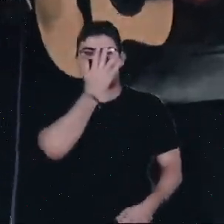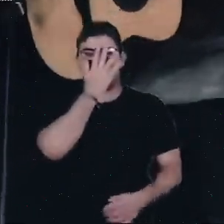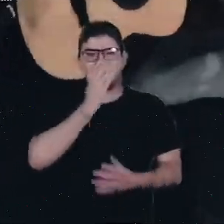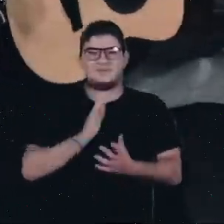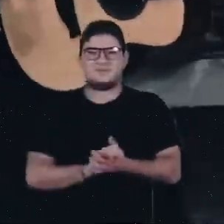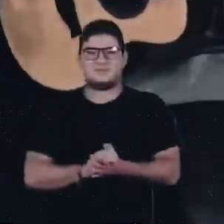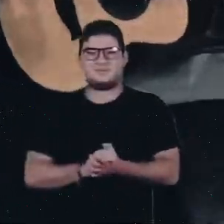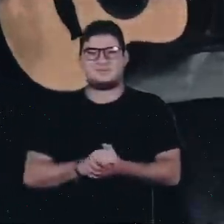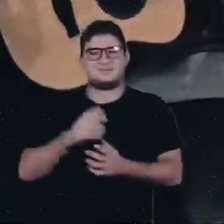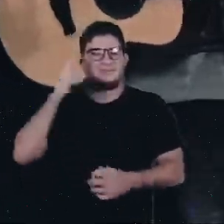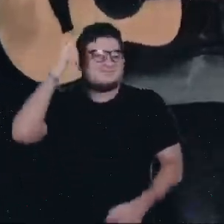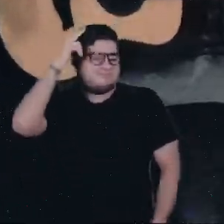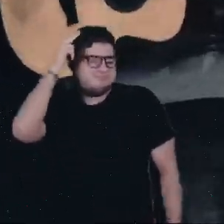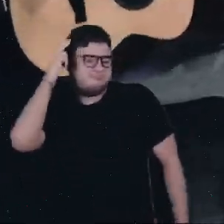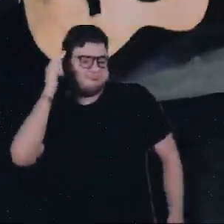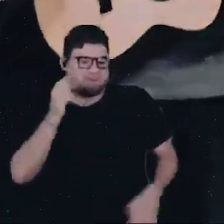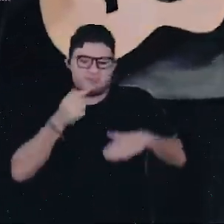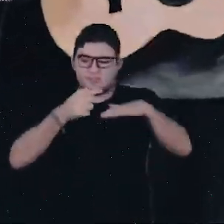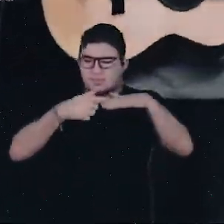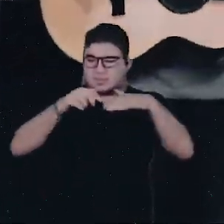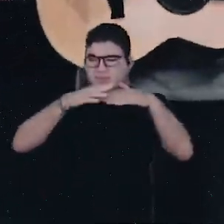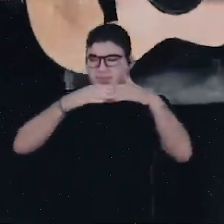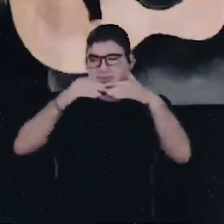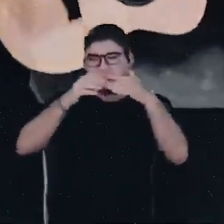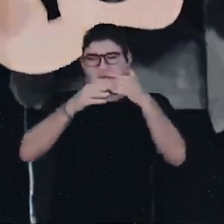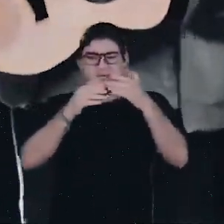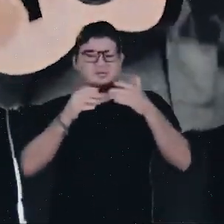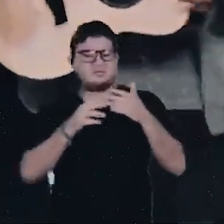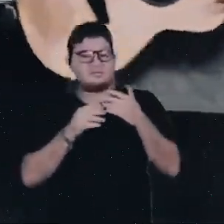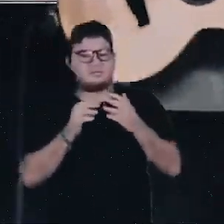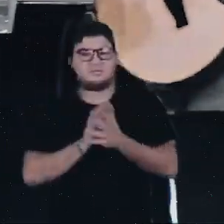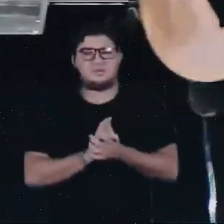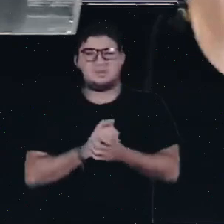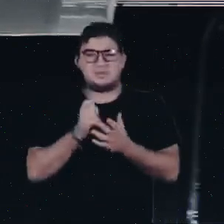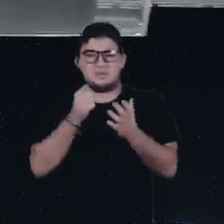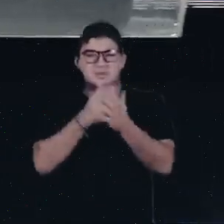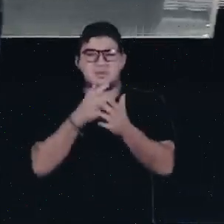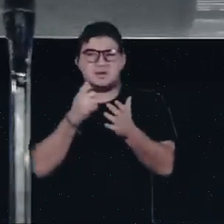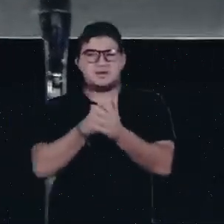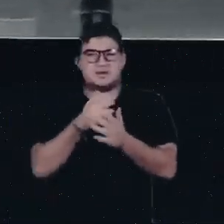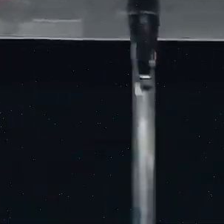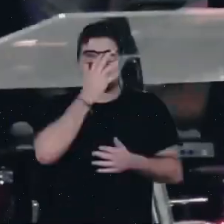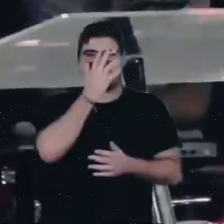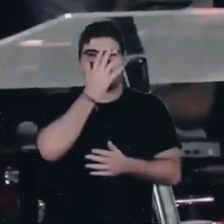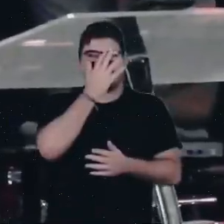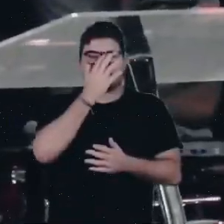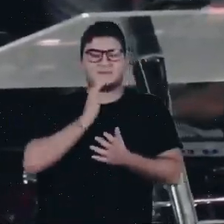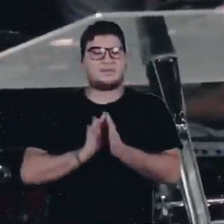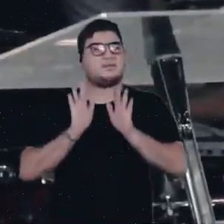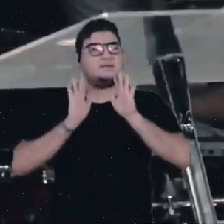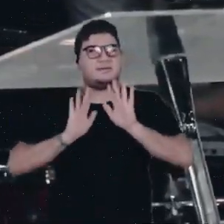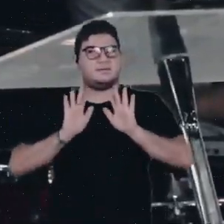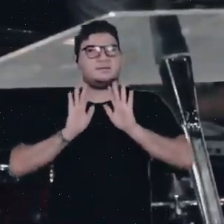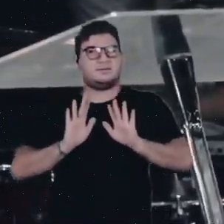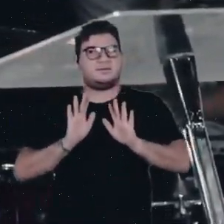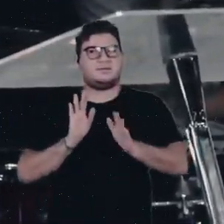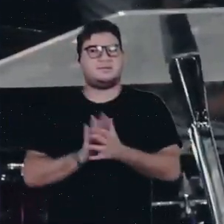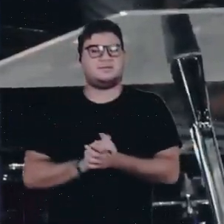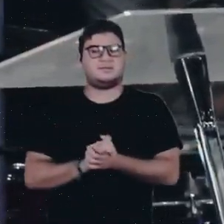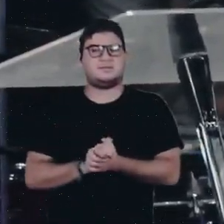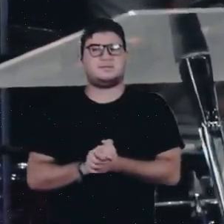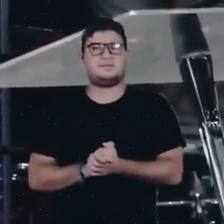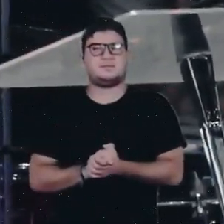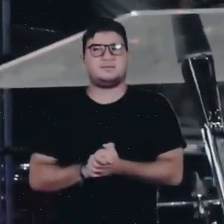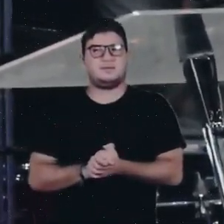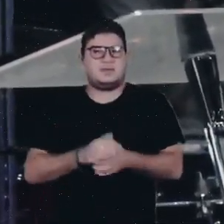Faz o cabelo, faz a unha. Talvez você diga assim: ah, não tenho dinheiro para fazer a unha. Pelo amor de Deus, peraí, calma. Você não